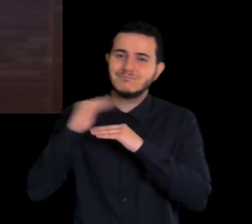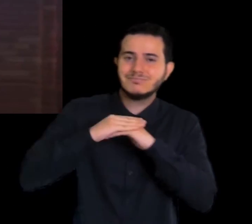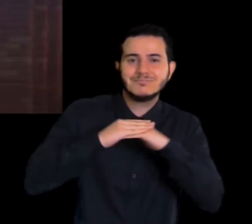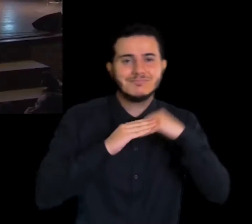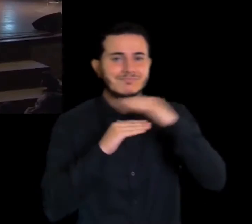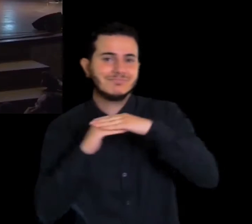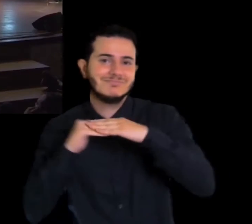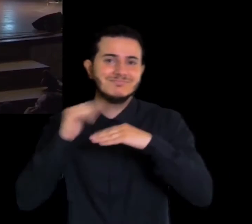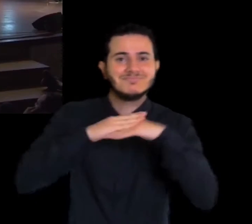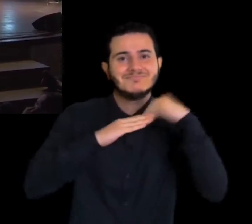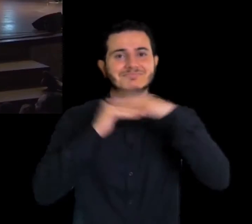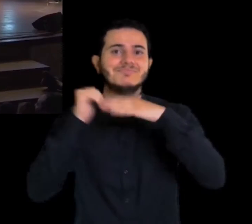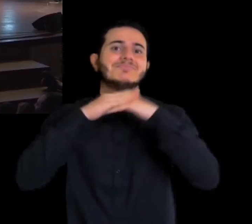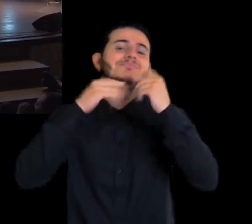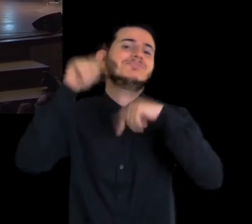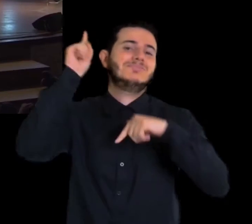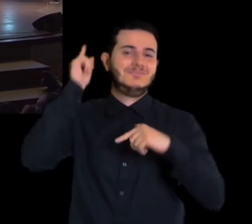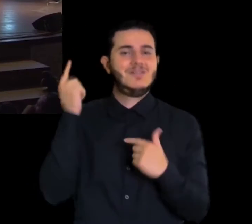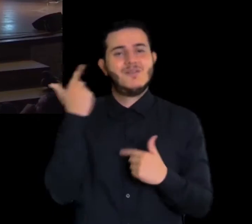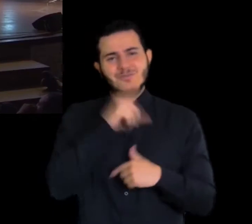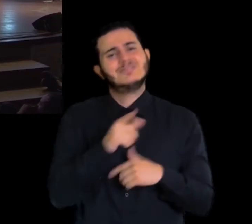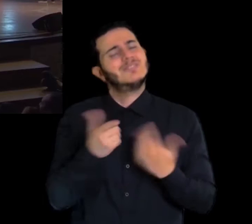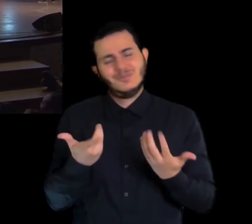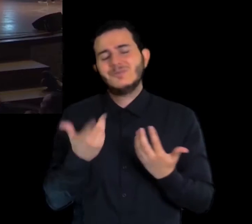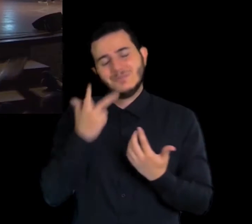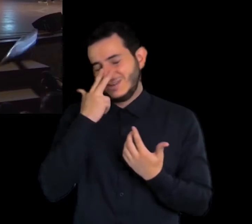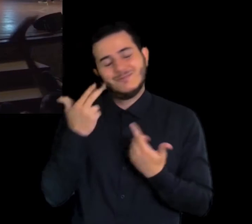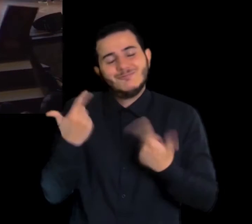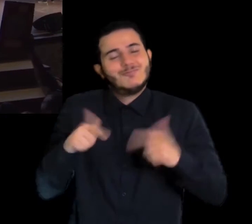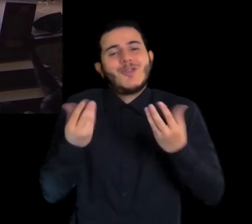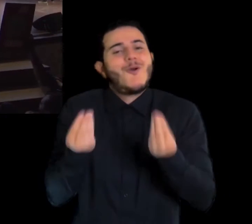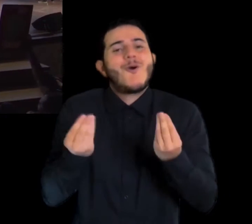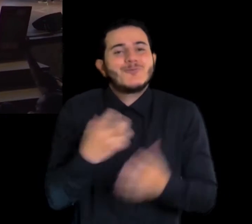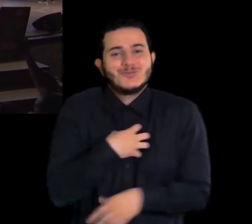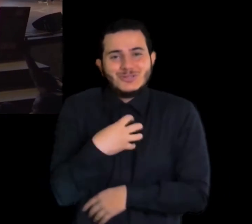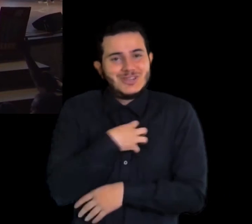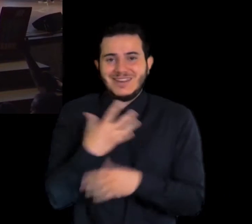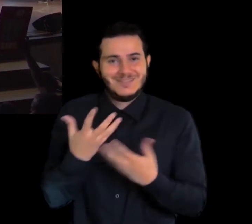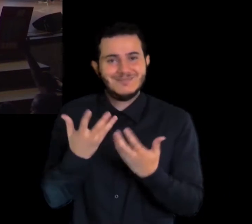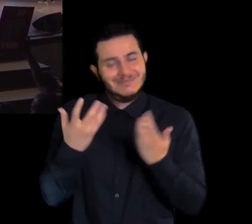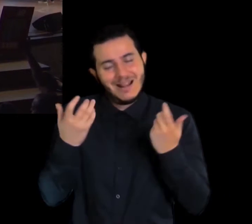galera. Hoje eu posso dizer para vocês que não tem jeito. Valeu.